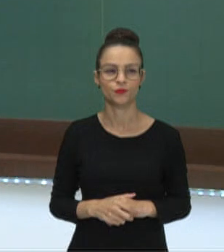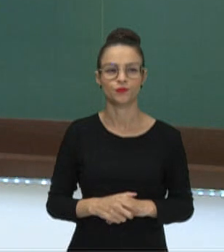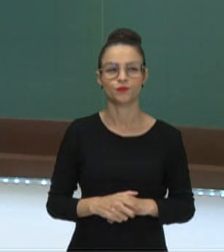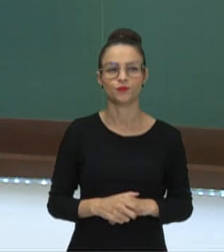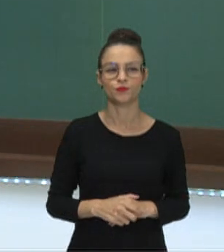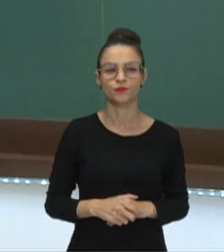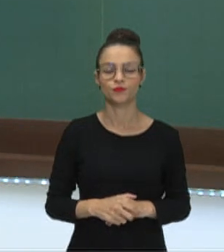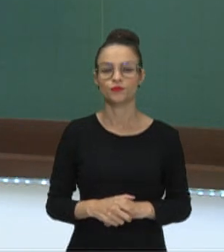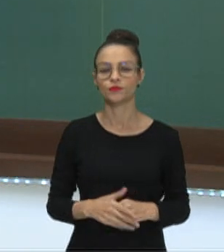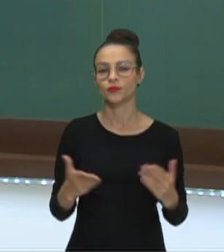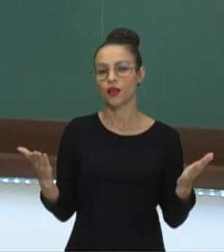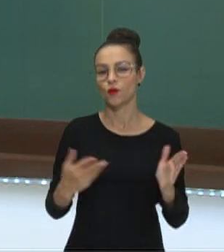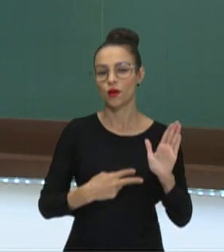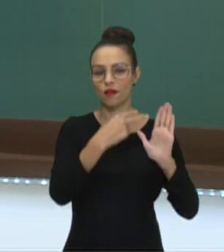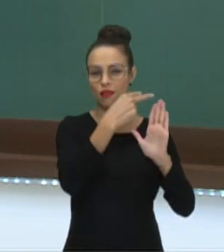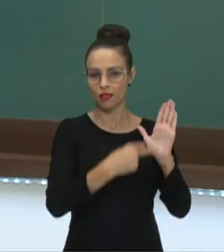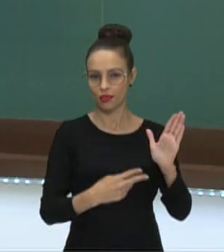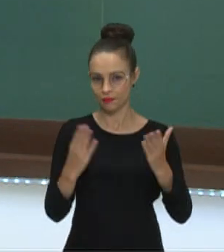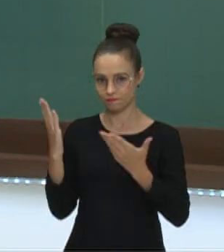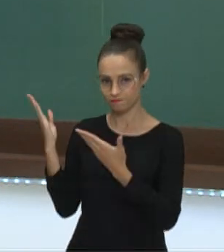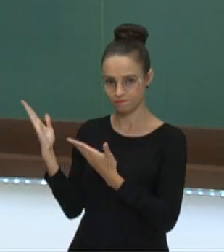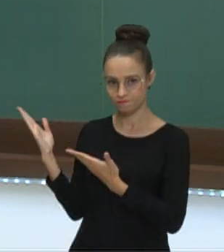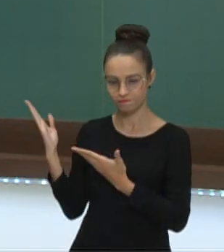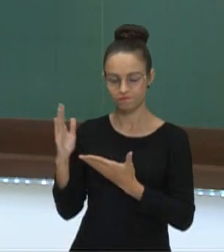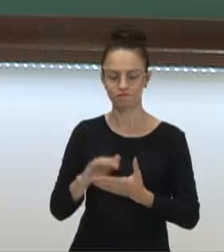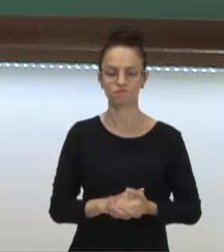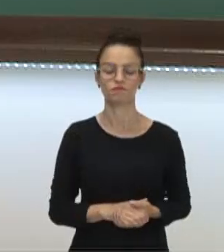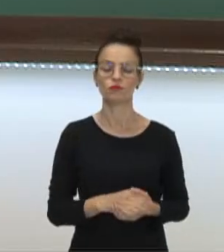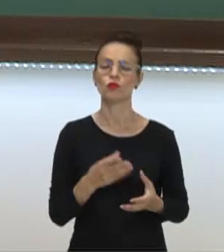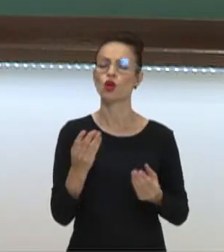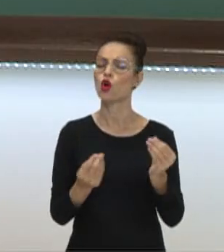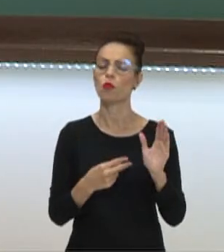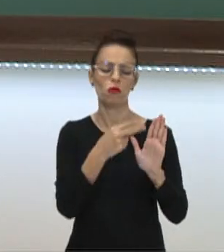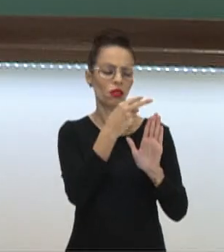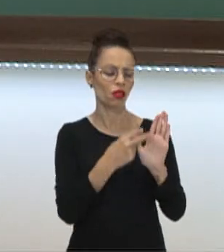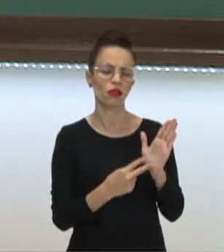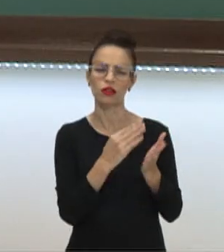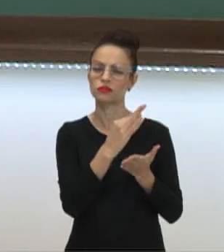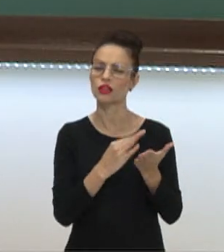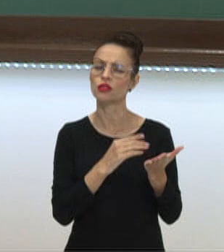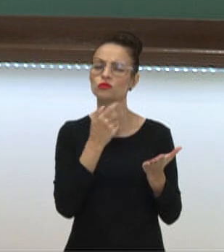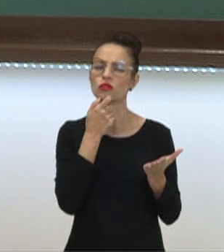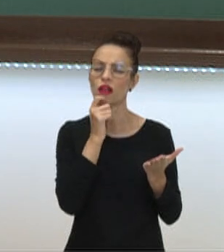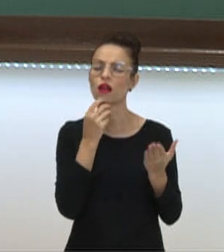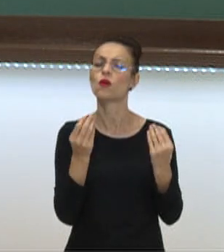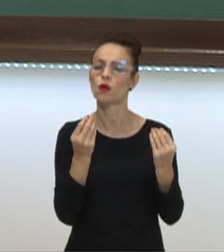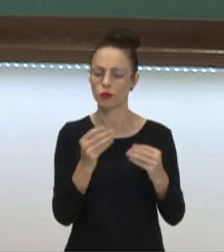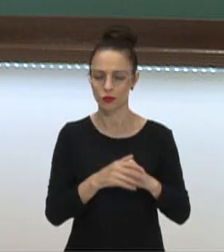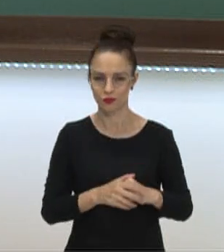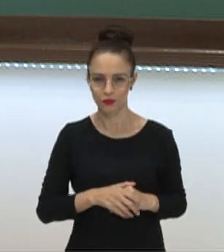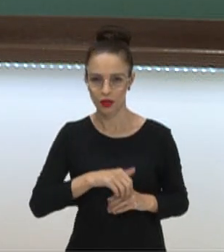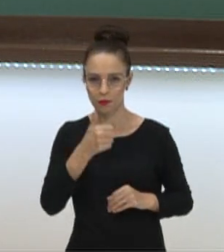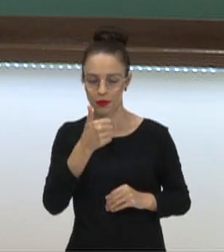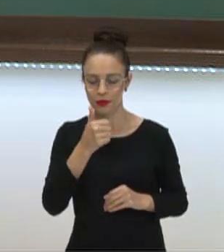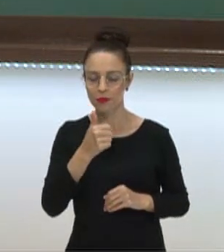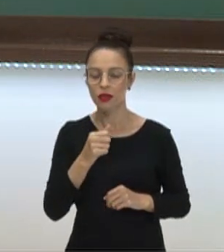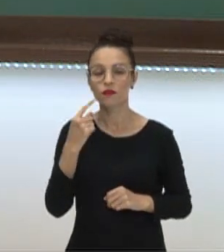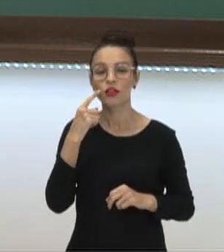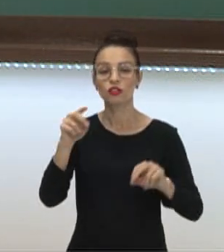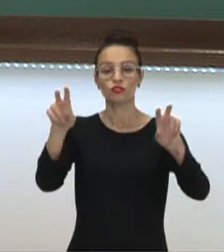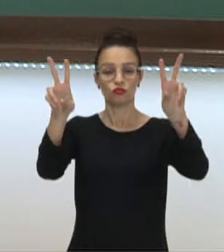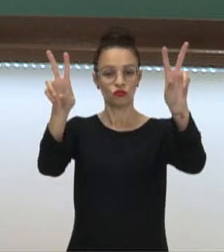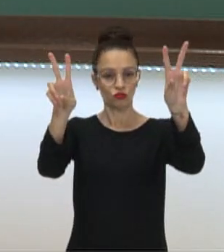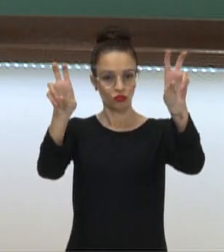Reading Comprehension. Vamos ler agora um texto? Como é que a gente faz para ler um texto em inglês? Primeiro, a gente olha o título. O título é